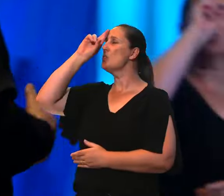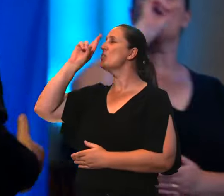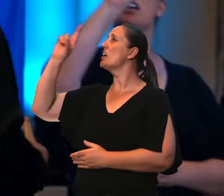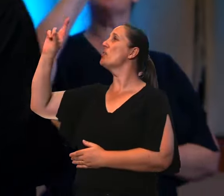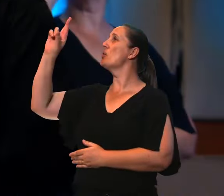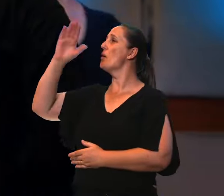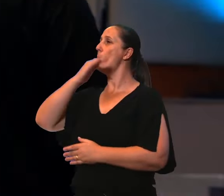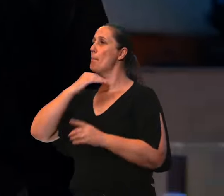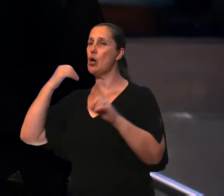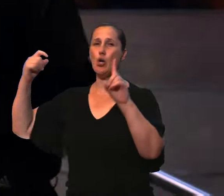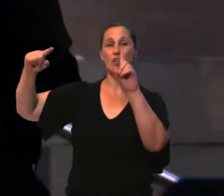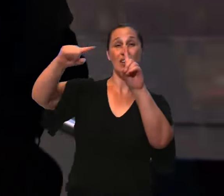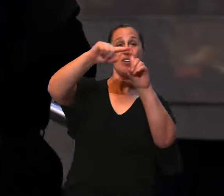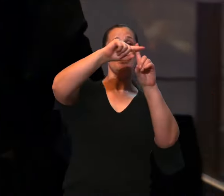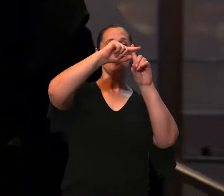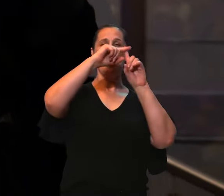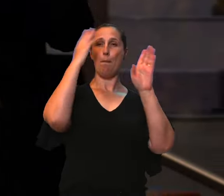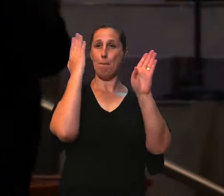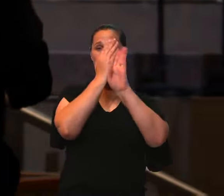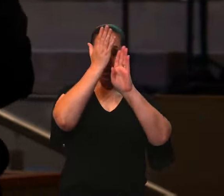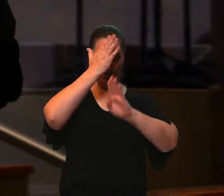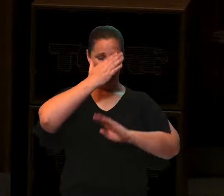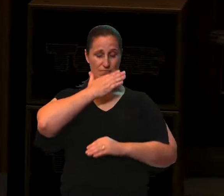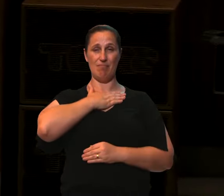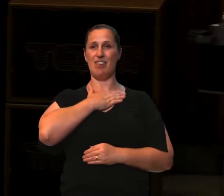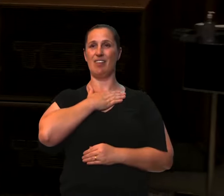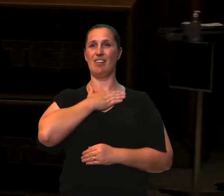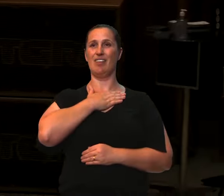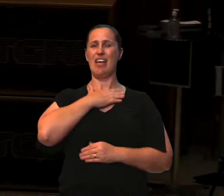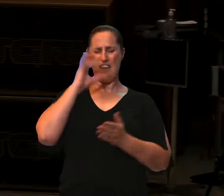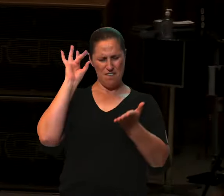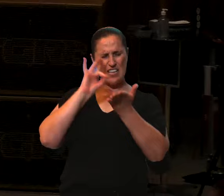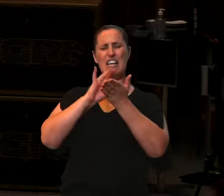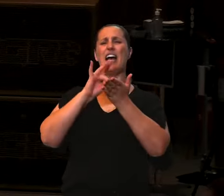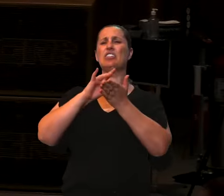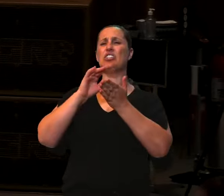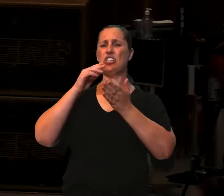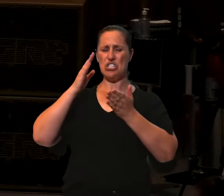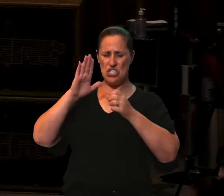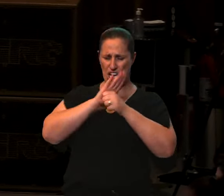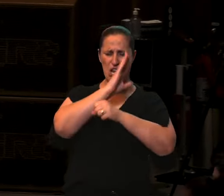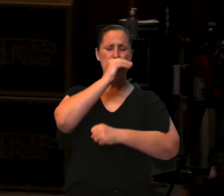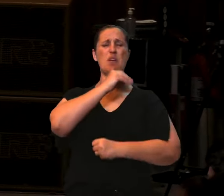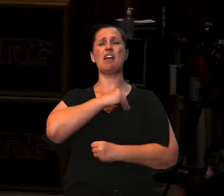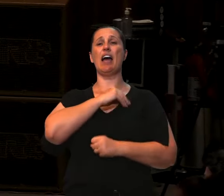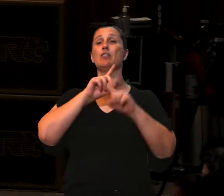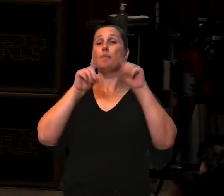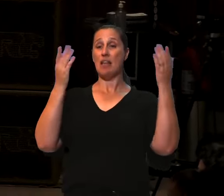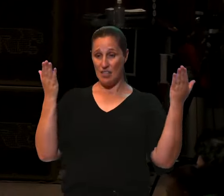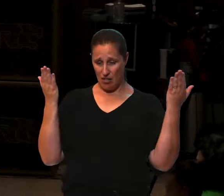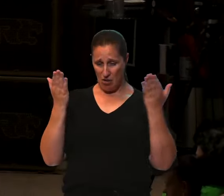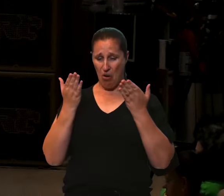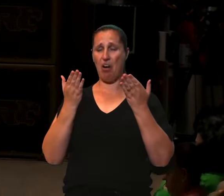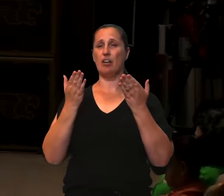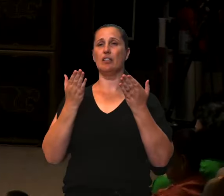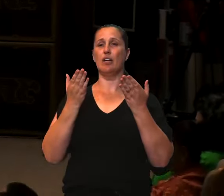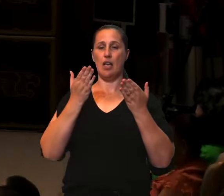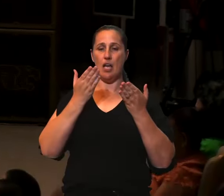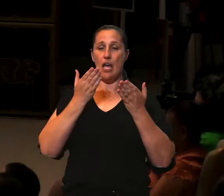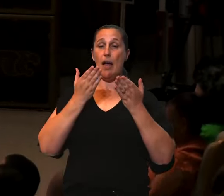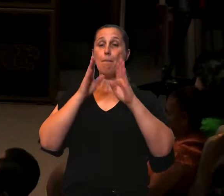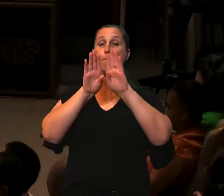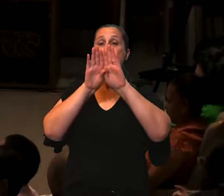cruz por minha causa é verdade eu sou pecador mas agora eu abro